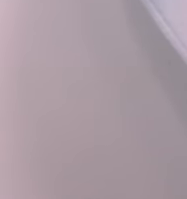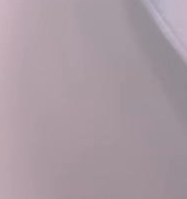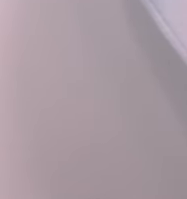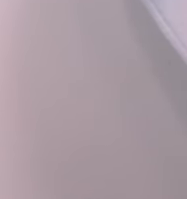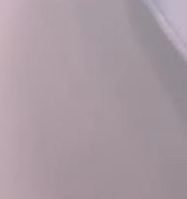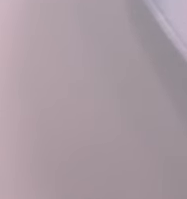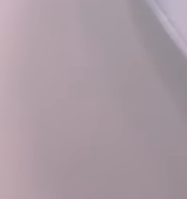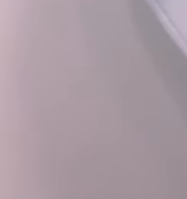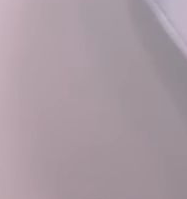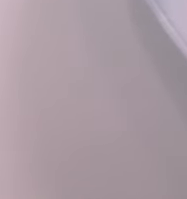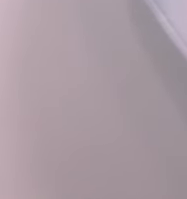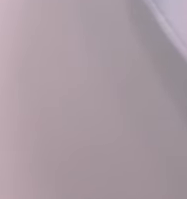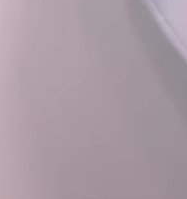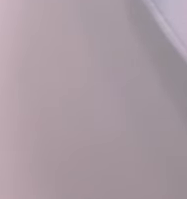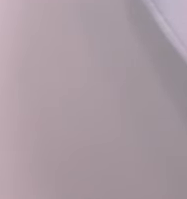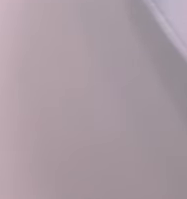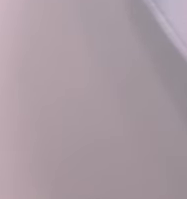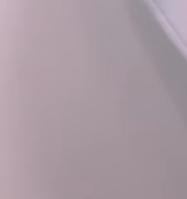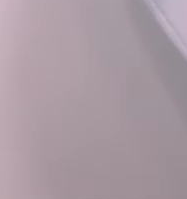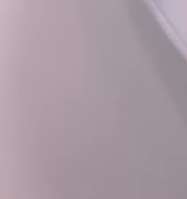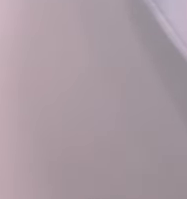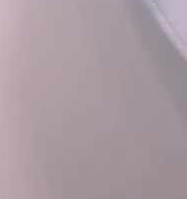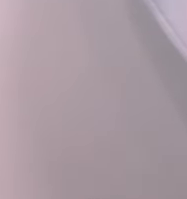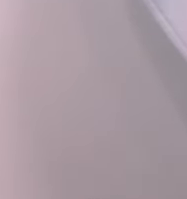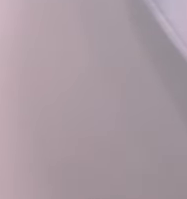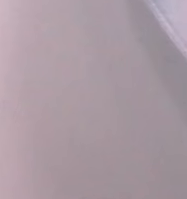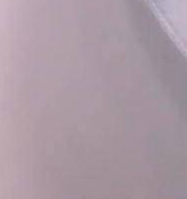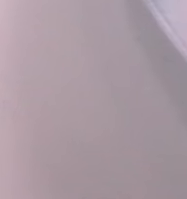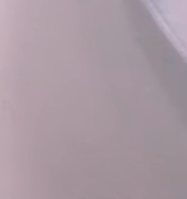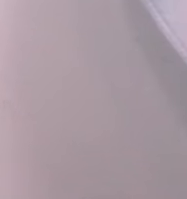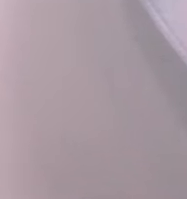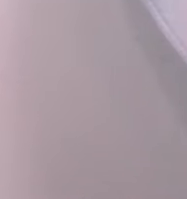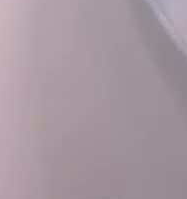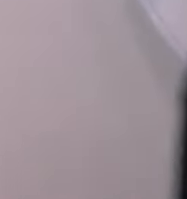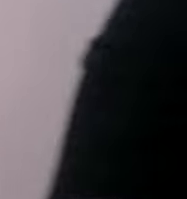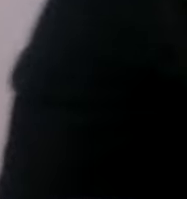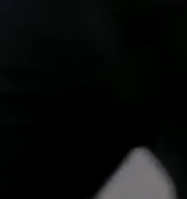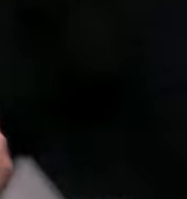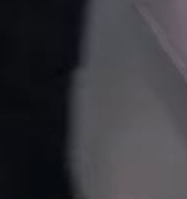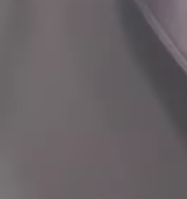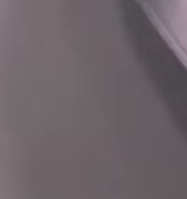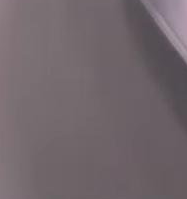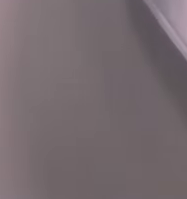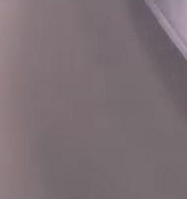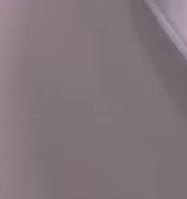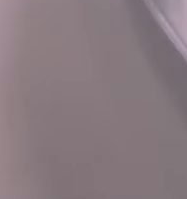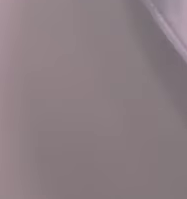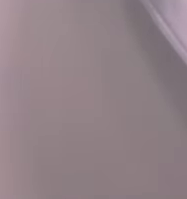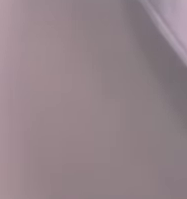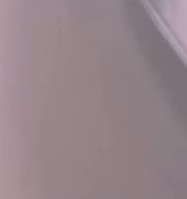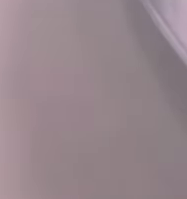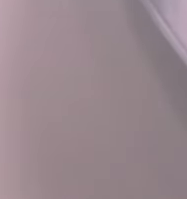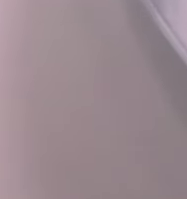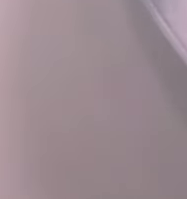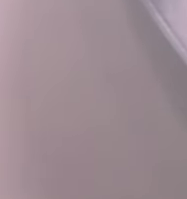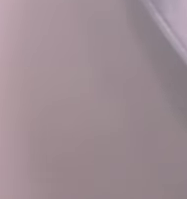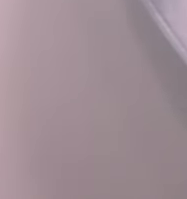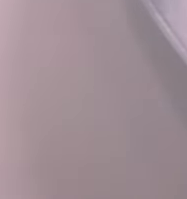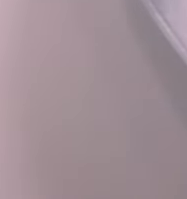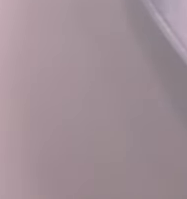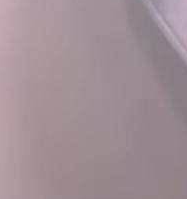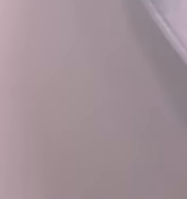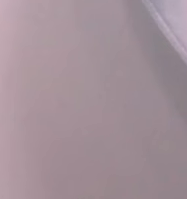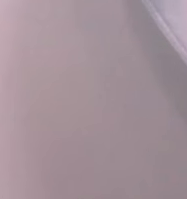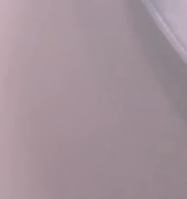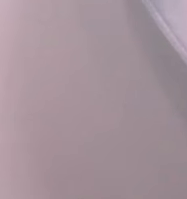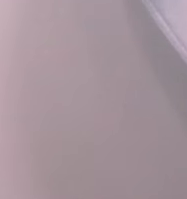vez a bonomia e a compreensão e a colaboração das comissões envolvidas, o zelo